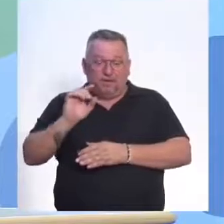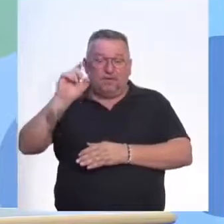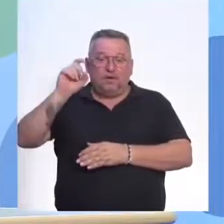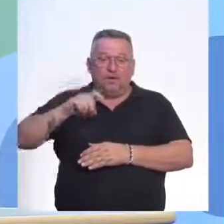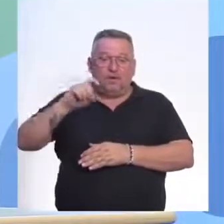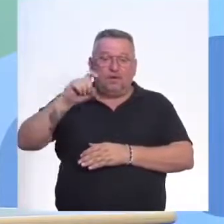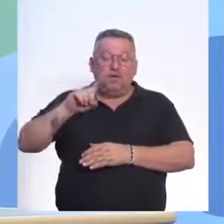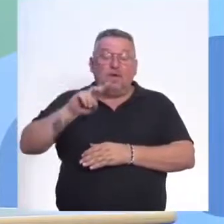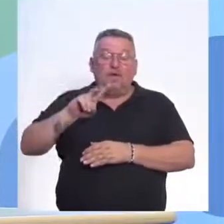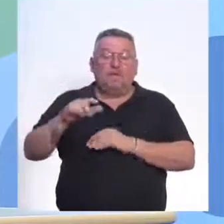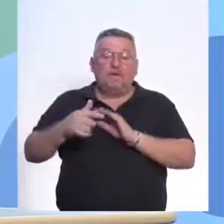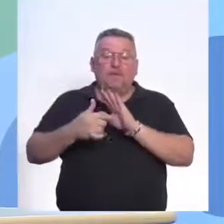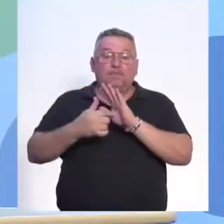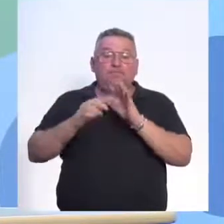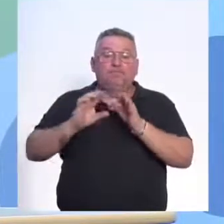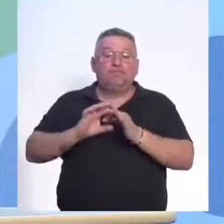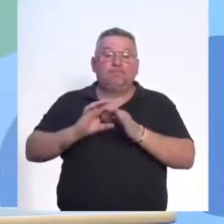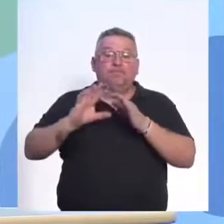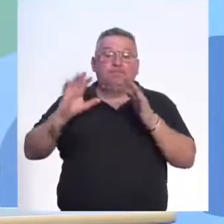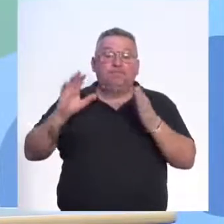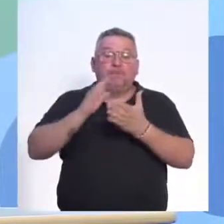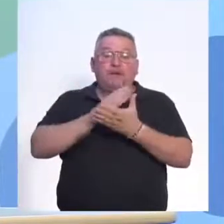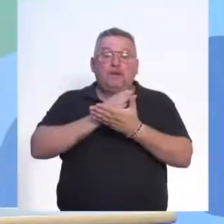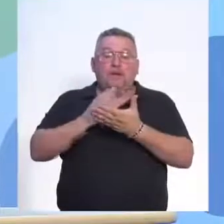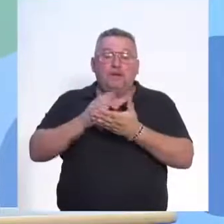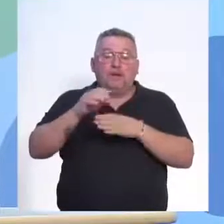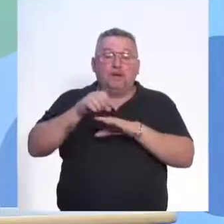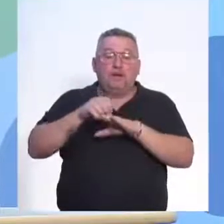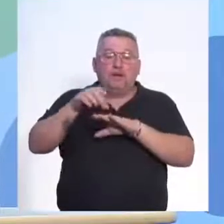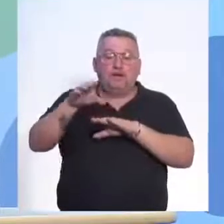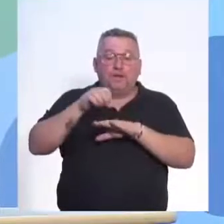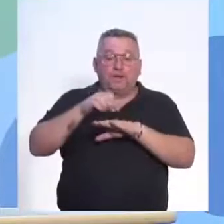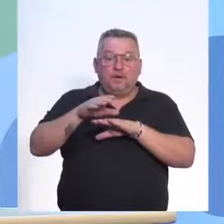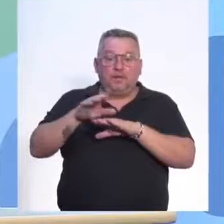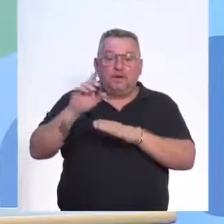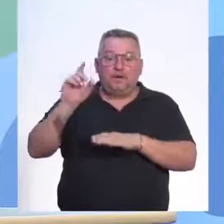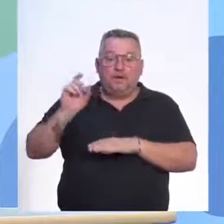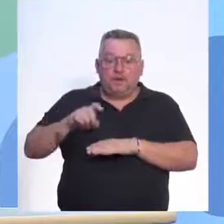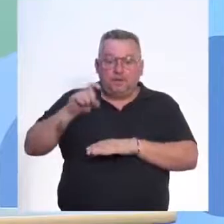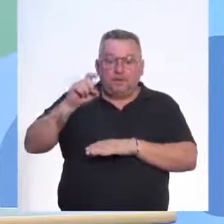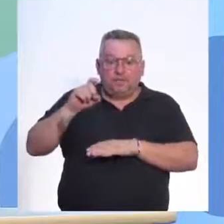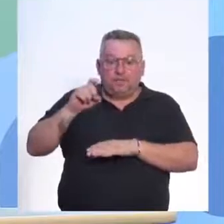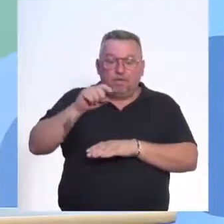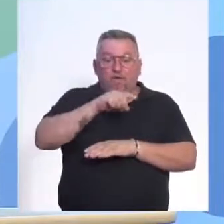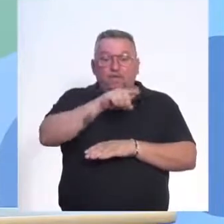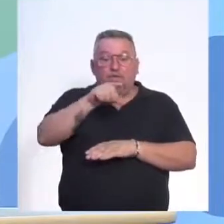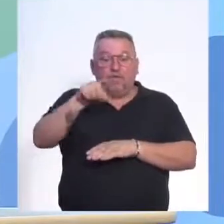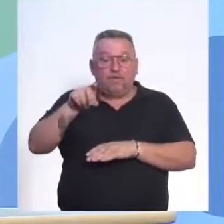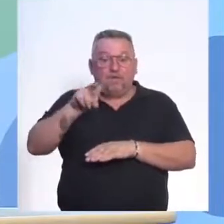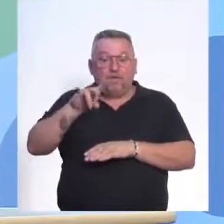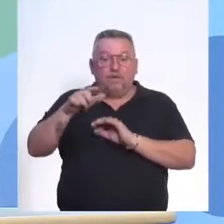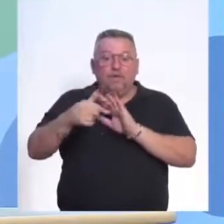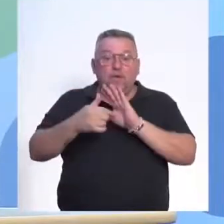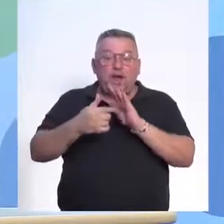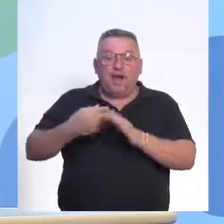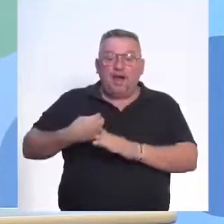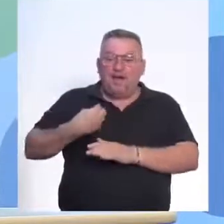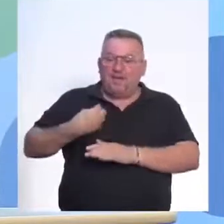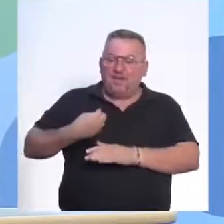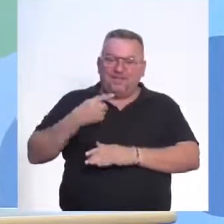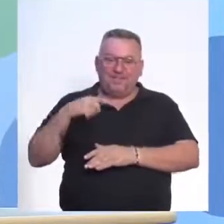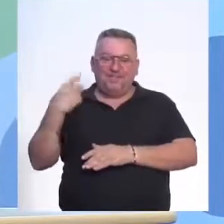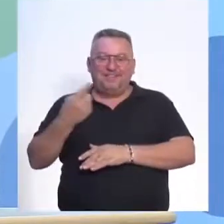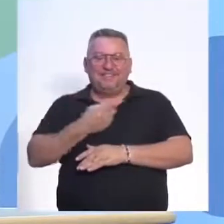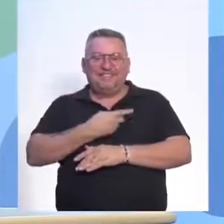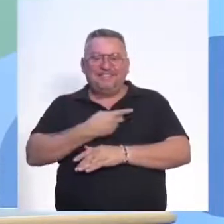vai aparecer autorização e iniciar a transmissão. E clicou em iniciar a transmissão, você vai aparecer aqui ao vivo falando